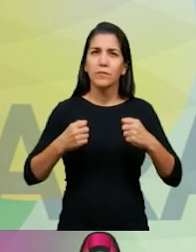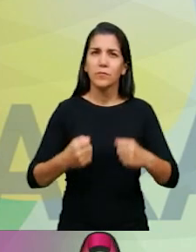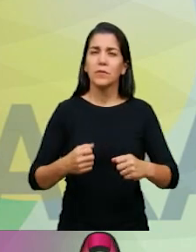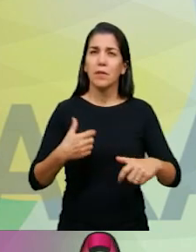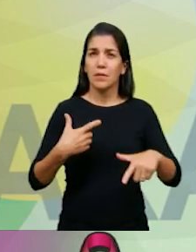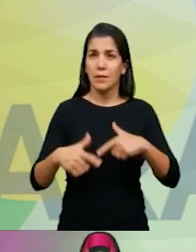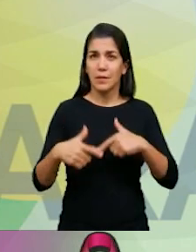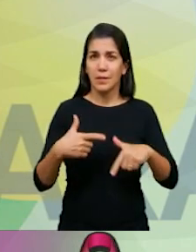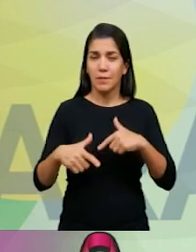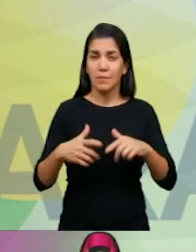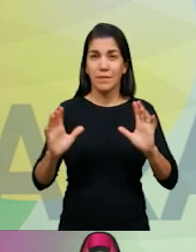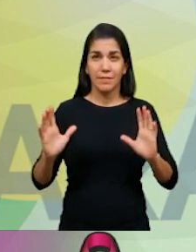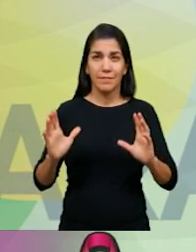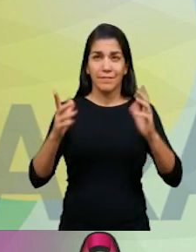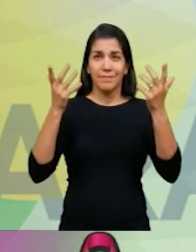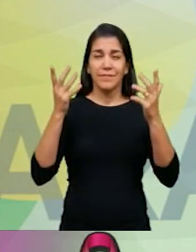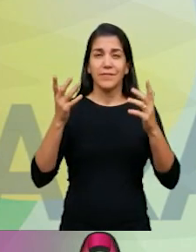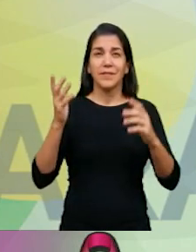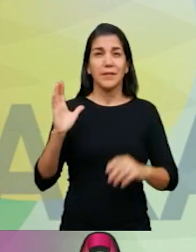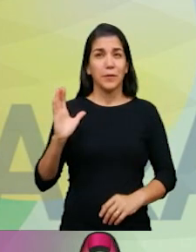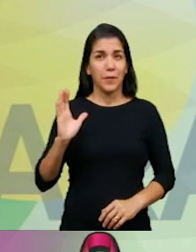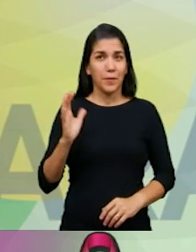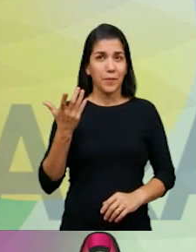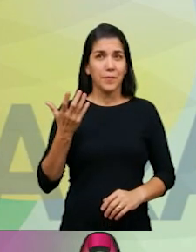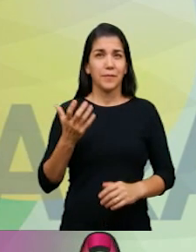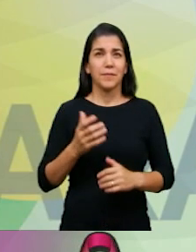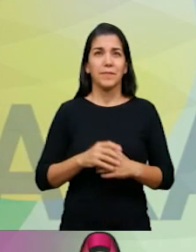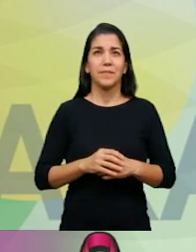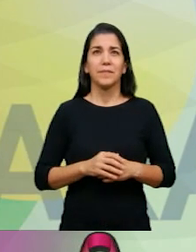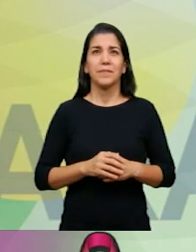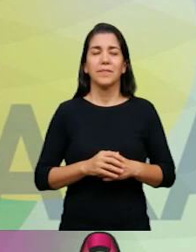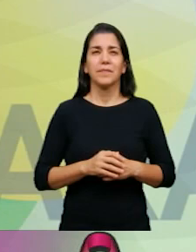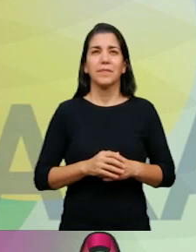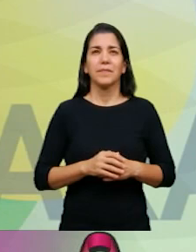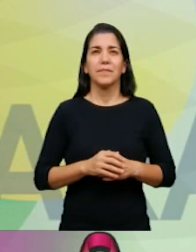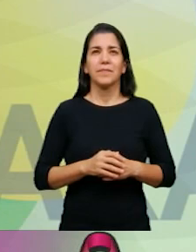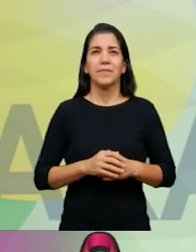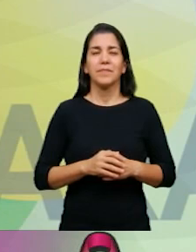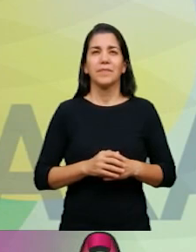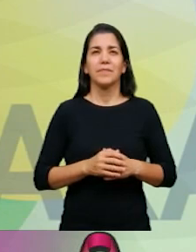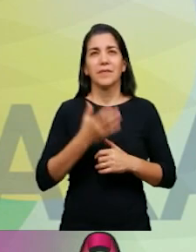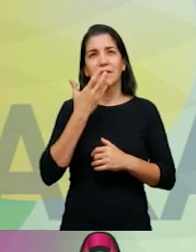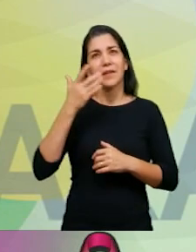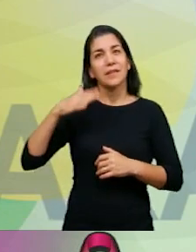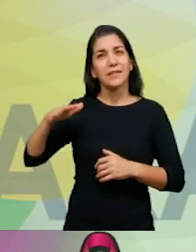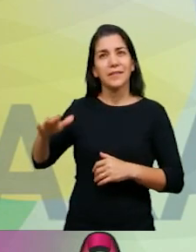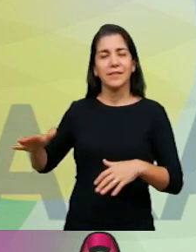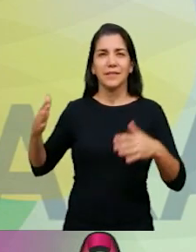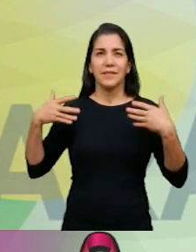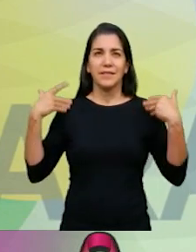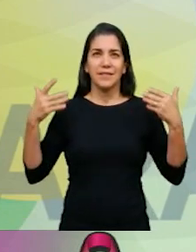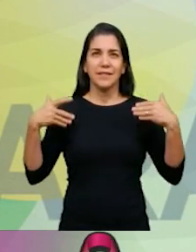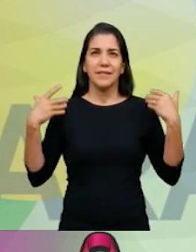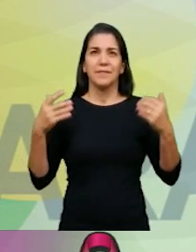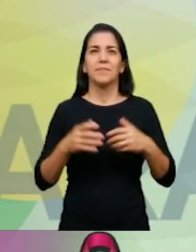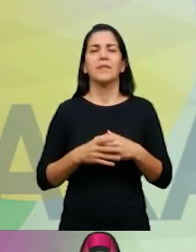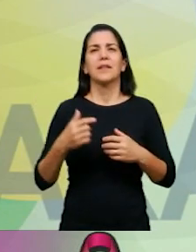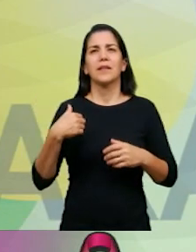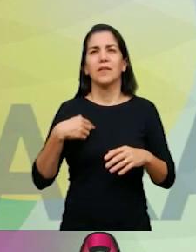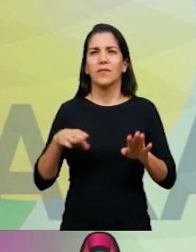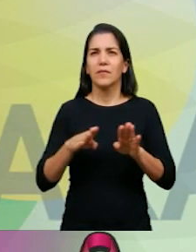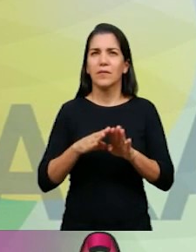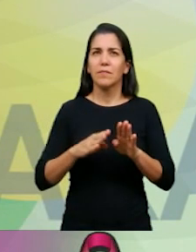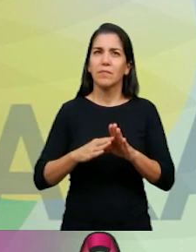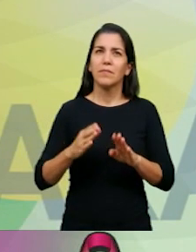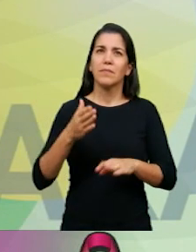que essa festa fosse possível e trouxeram, de fato, alegria para as crianças, como a gente pôde ver. Estive também na festa dos moradores do